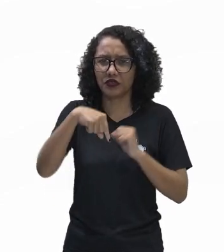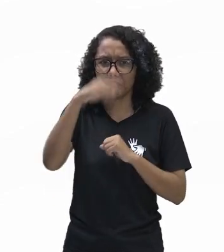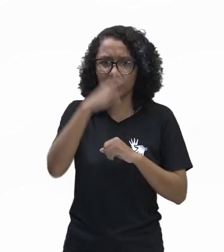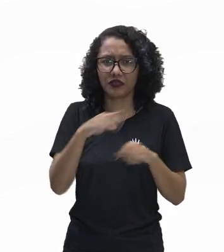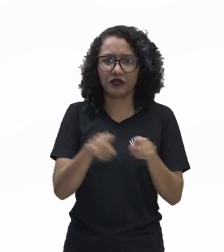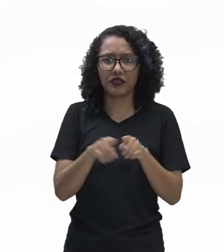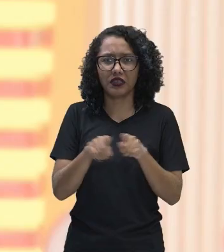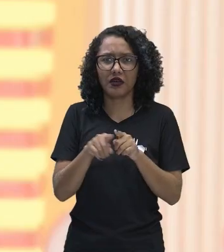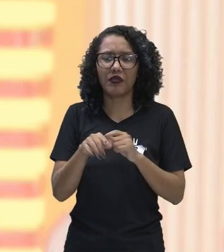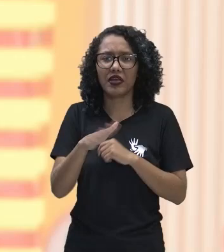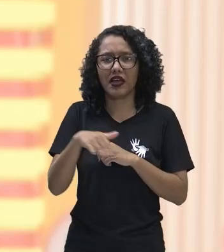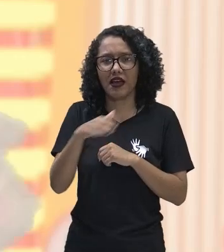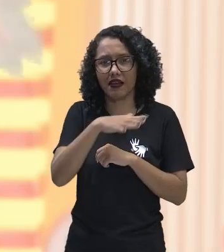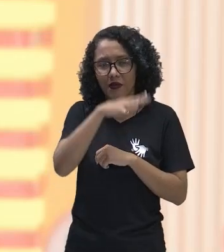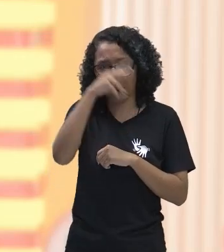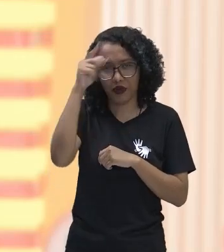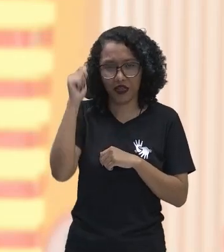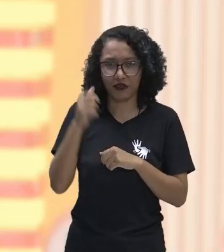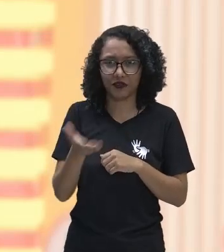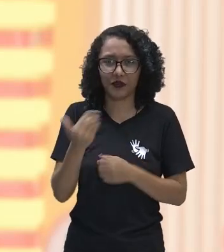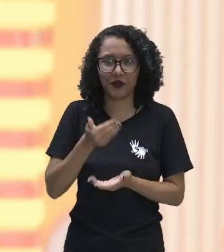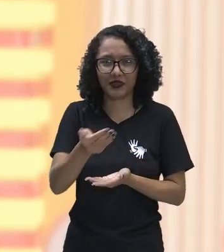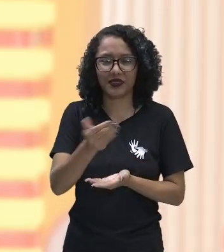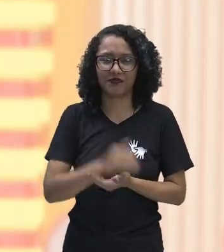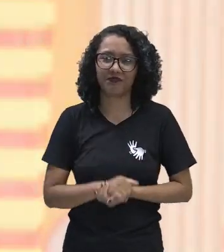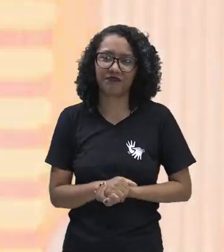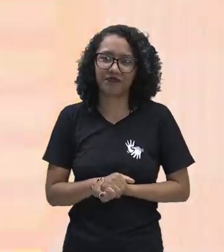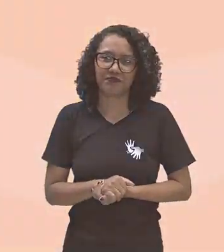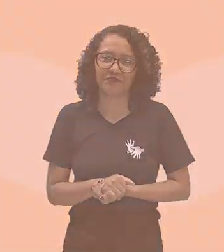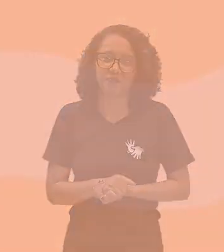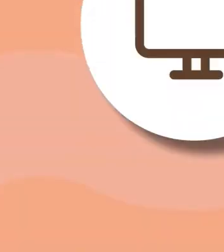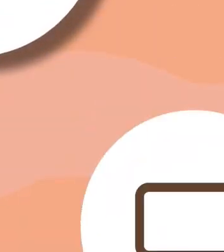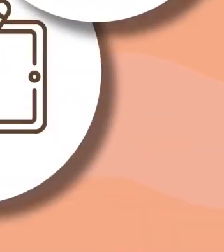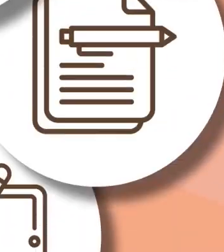Zona Franca de Manaus. Vamos à nossa aula?